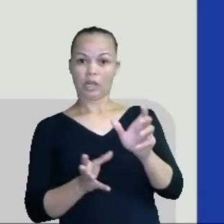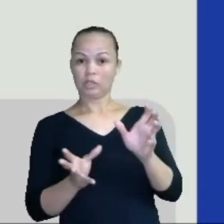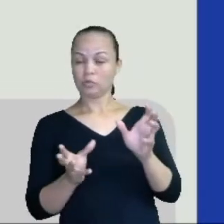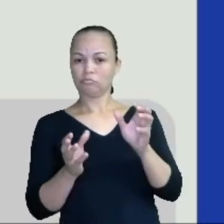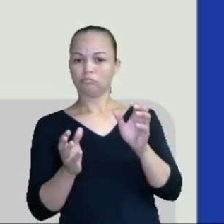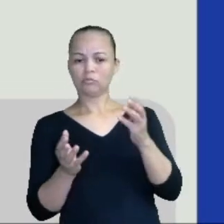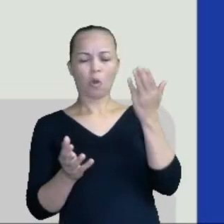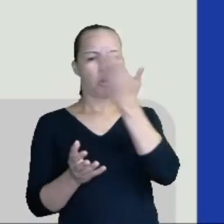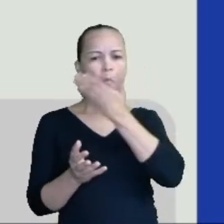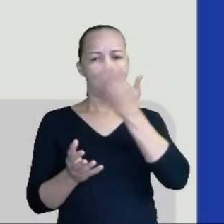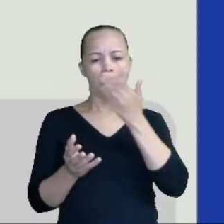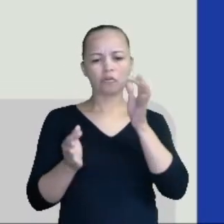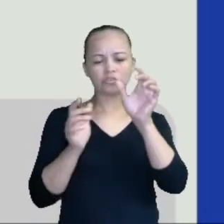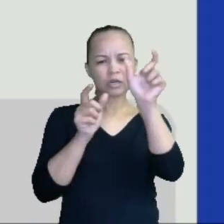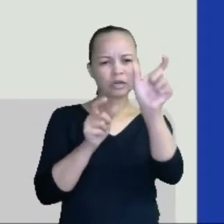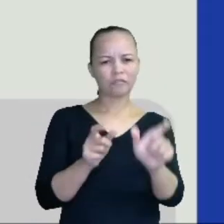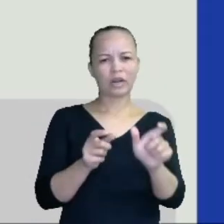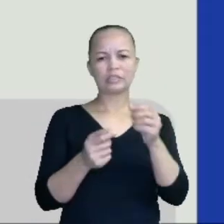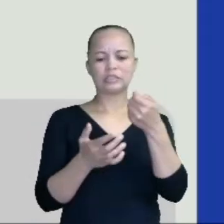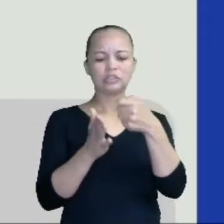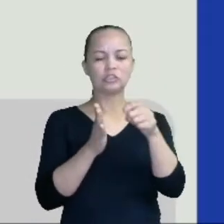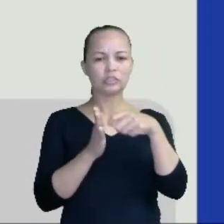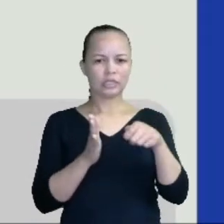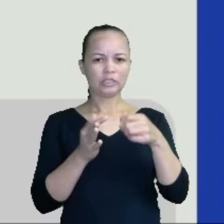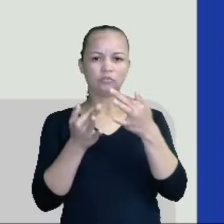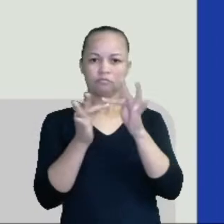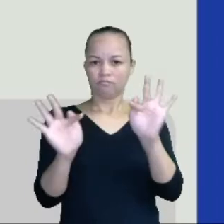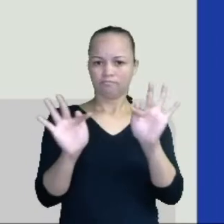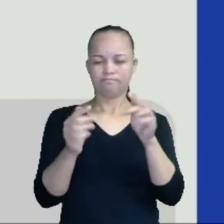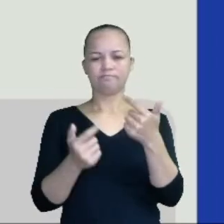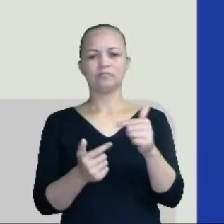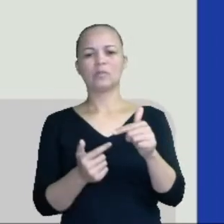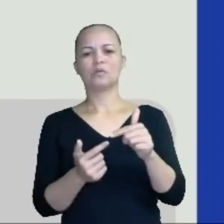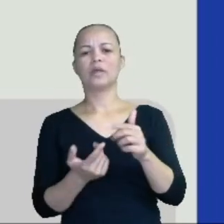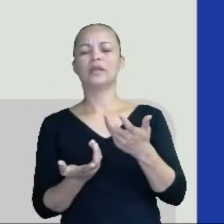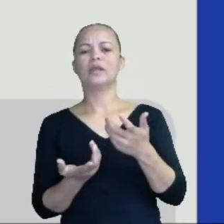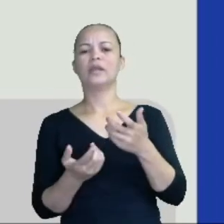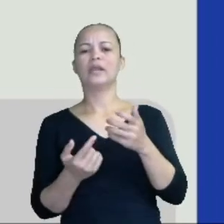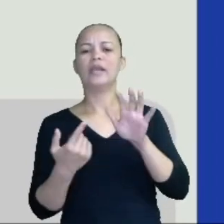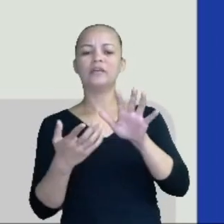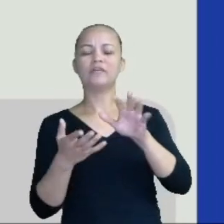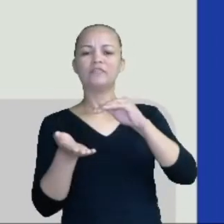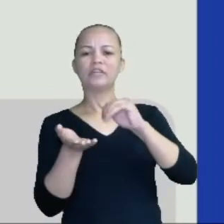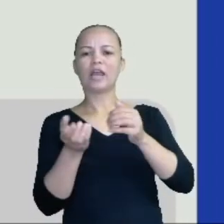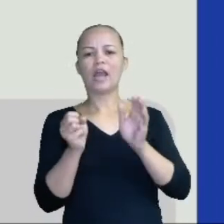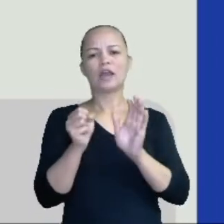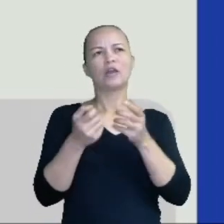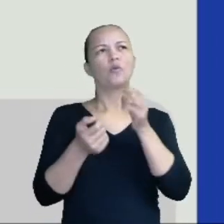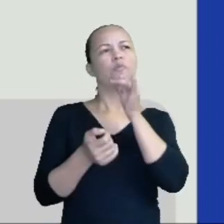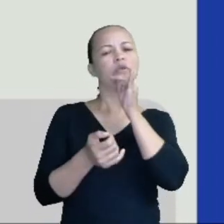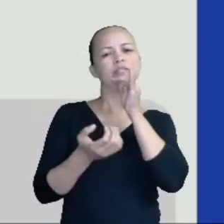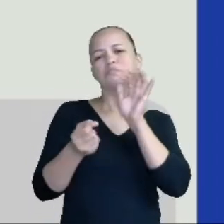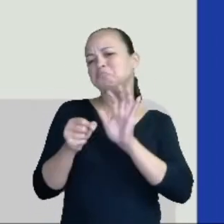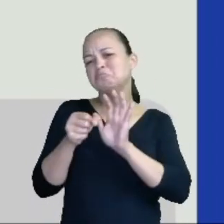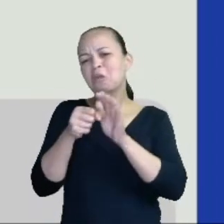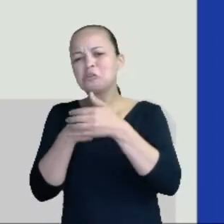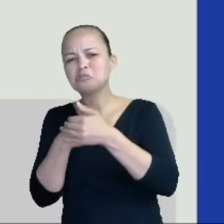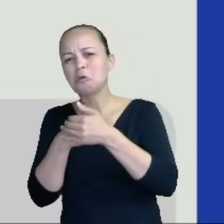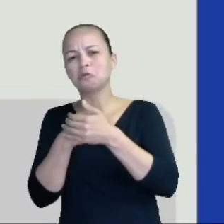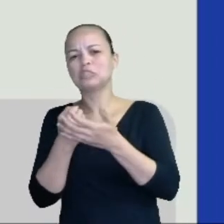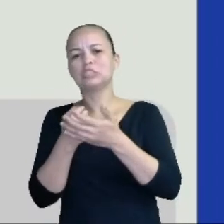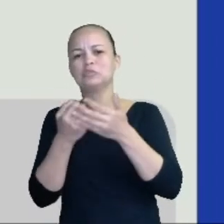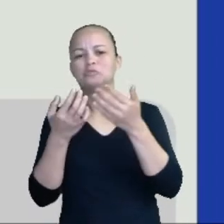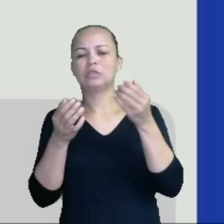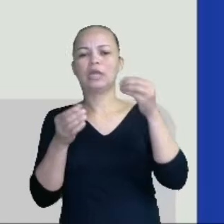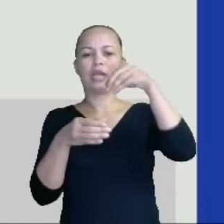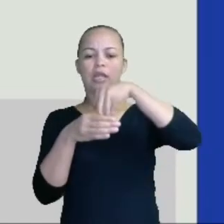ele não vai aparecer escrito na frase, ele vai ficar escondido no verbo. E como é que eu